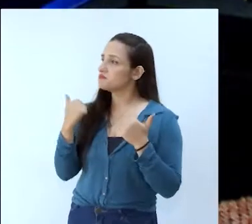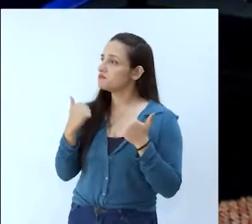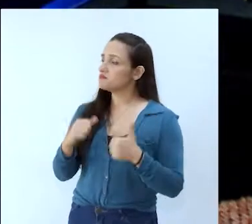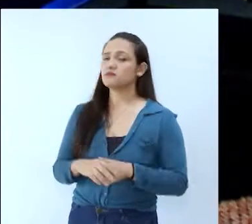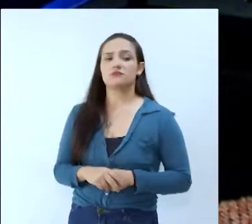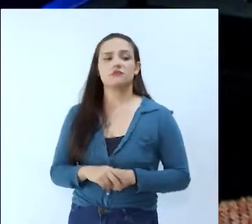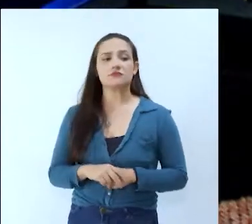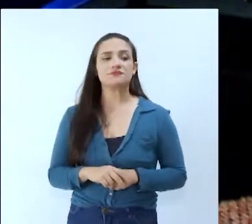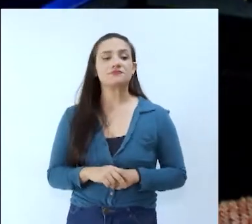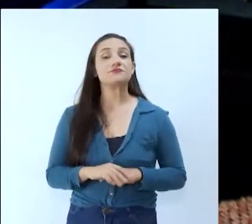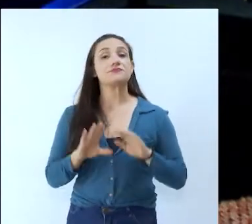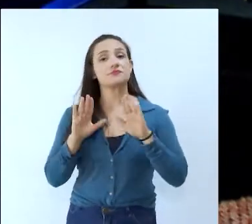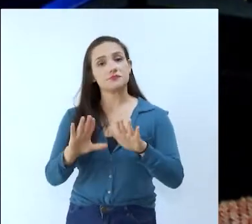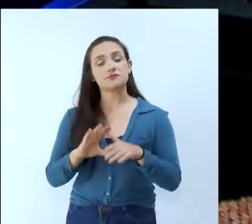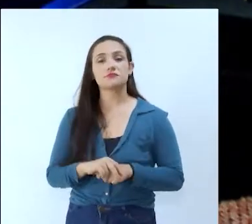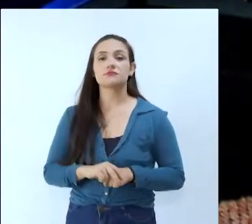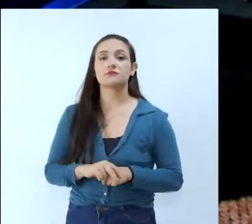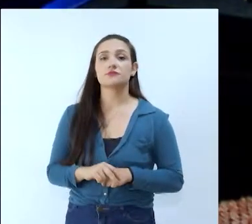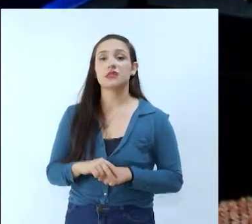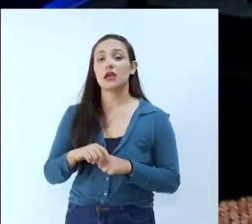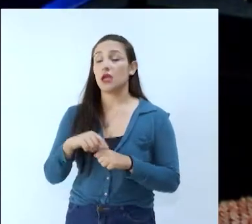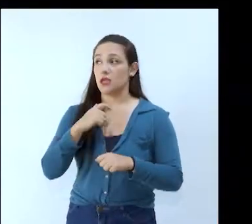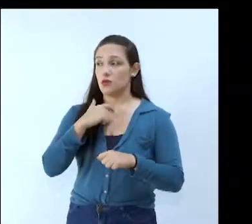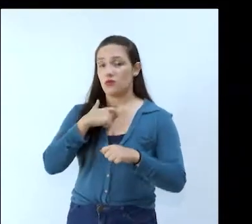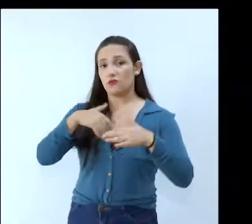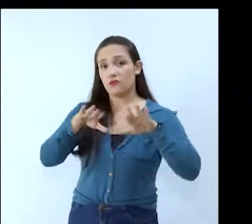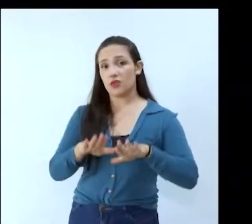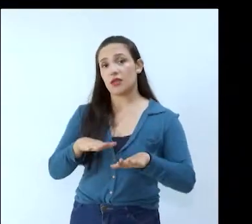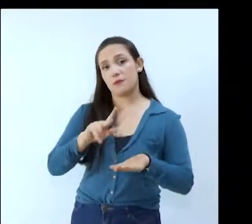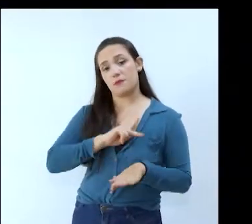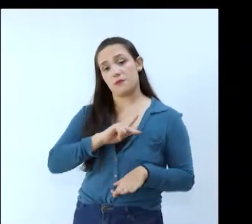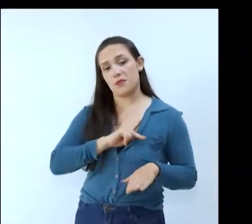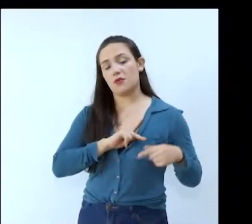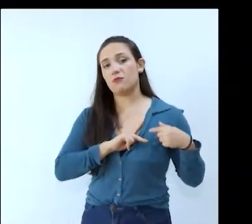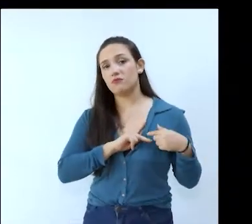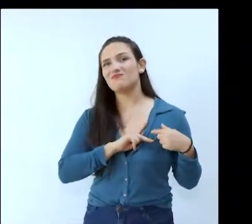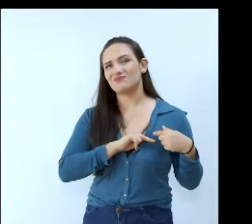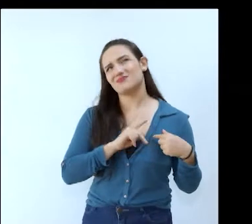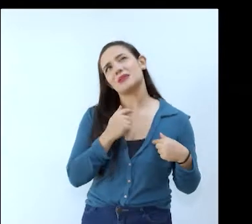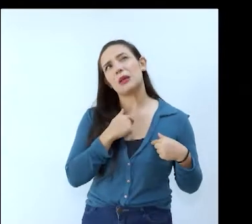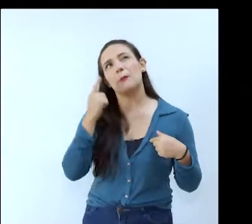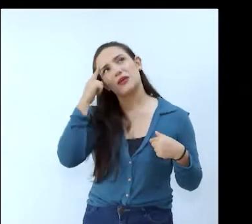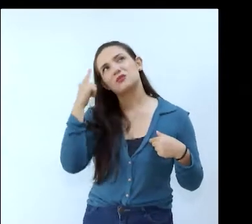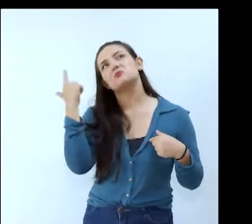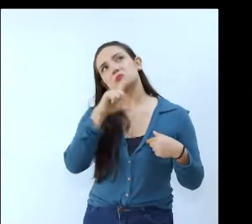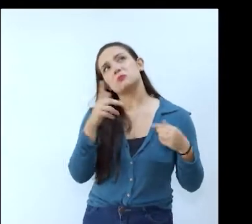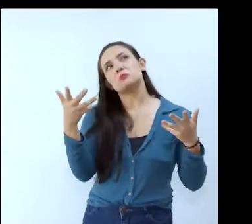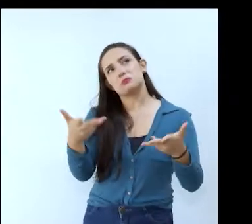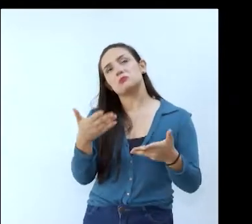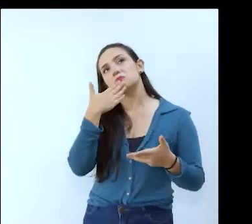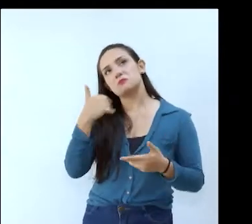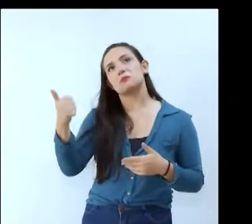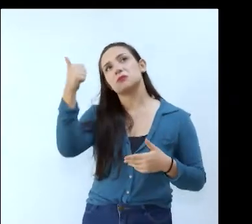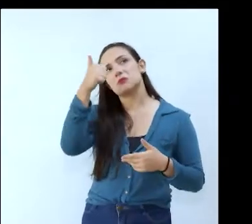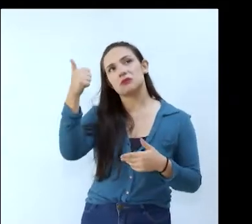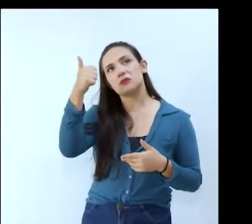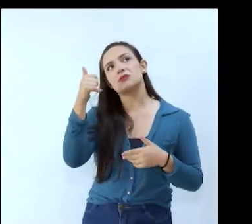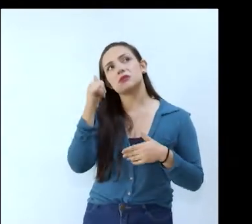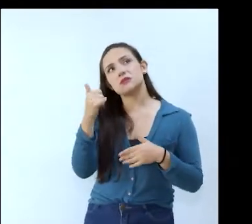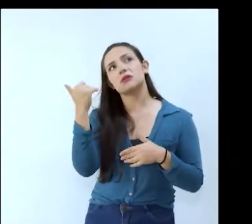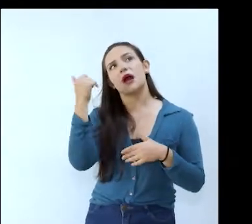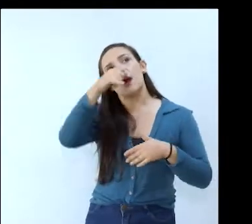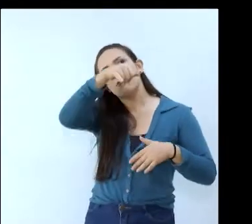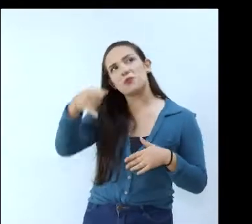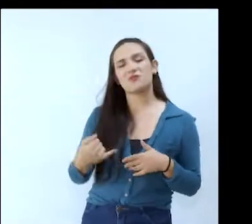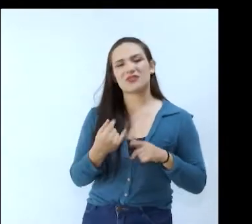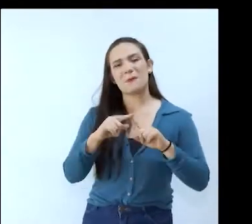minha estadia lá, né? É que depois que você joga, você é um guri de 20 anos, você começa a ganhar dinheiro. Televisão,